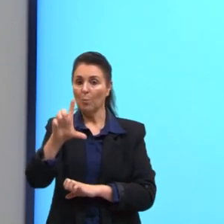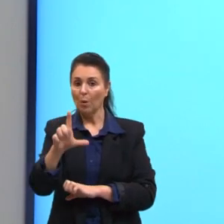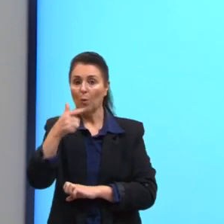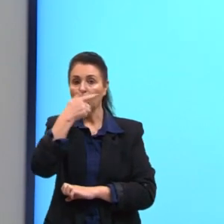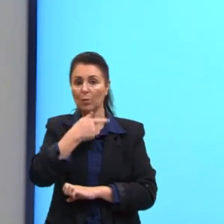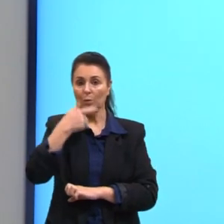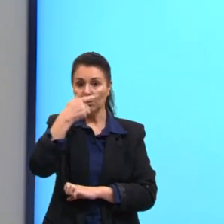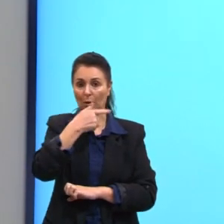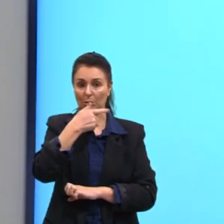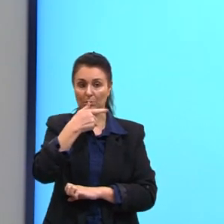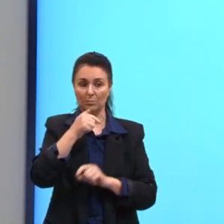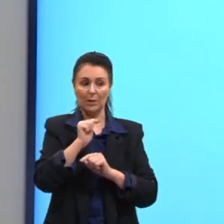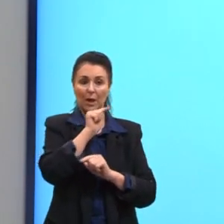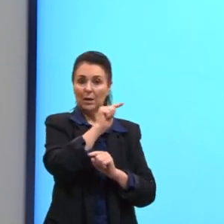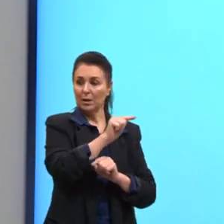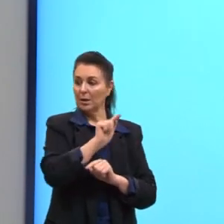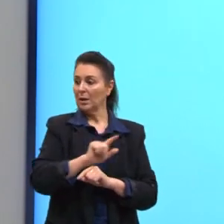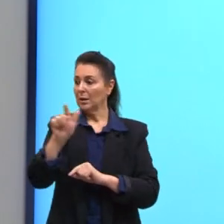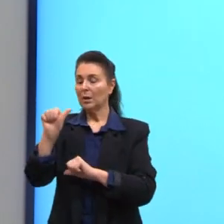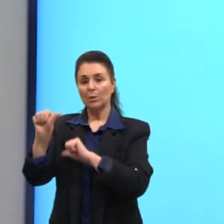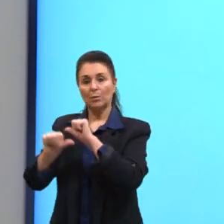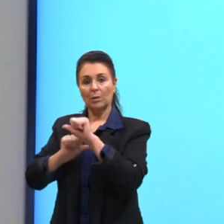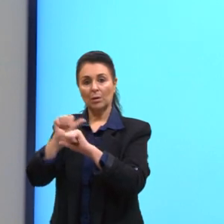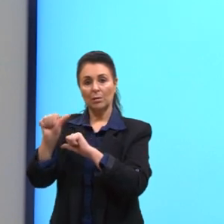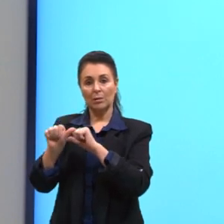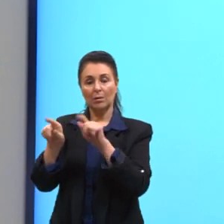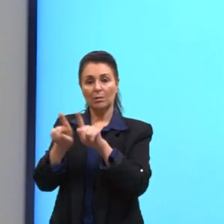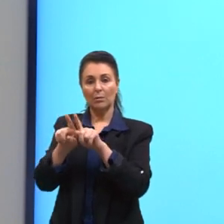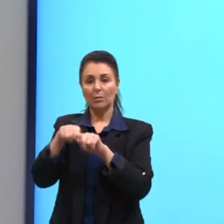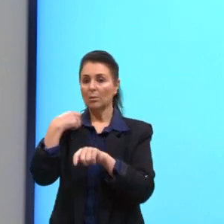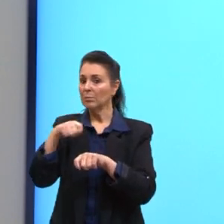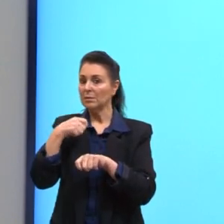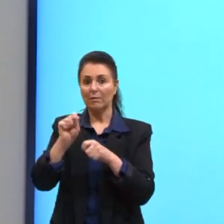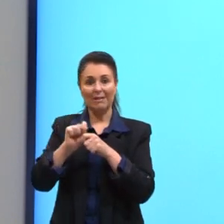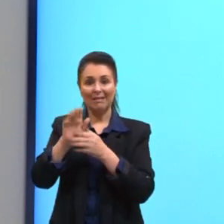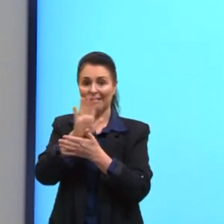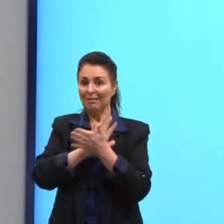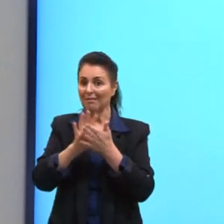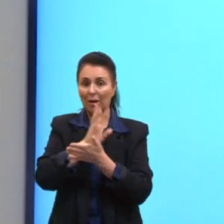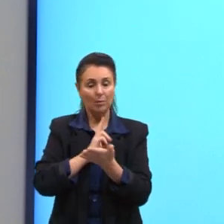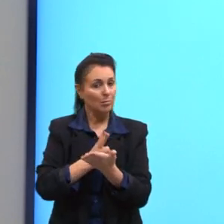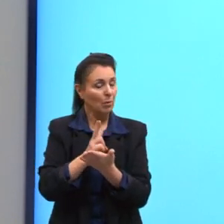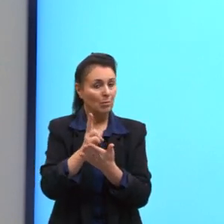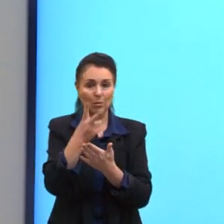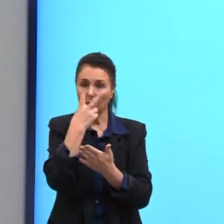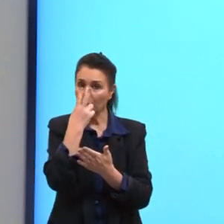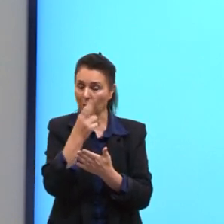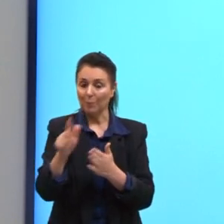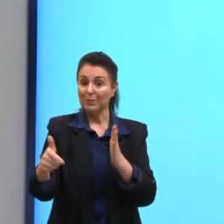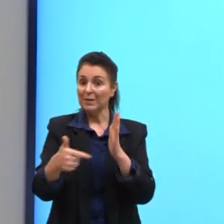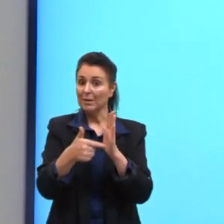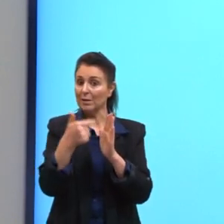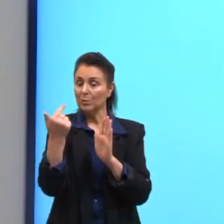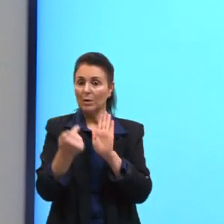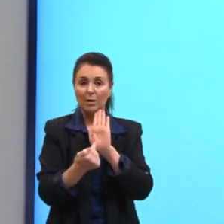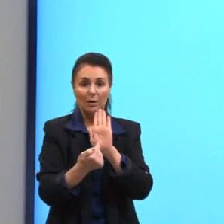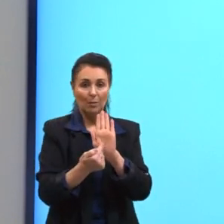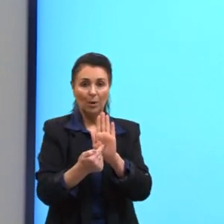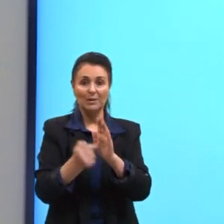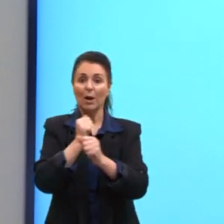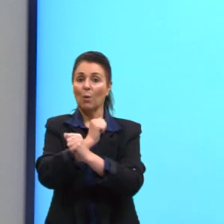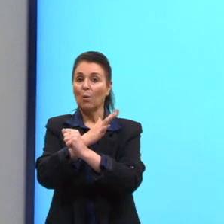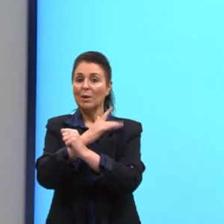reagentes Então não preciso fazer nada mantenho ela já na segunda ela apresenta o